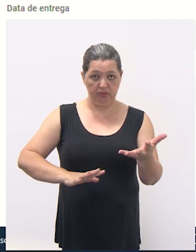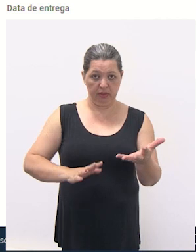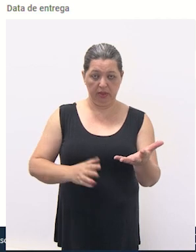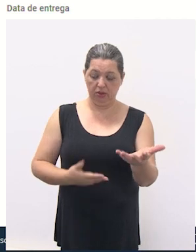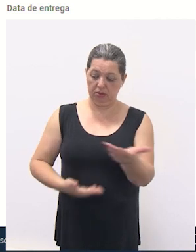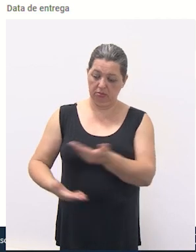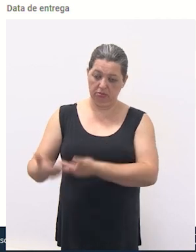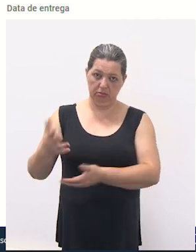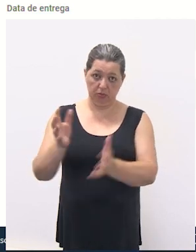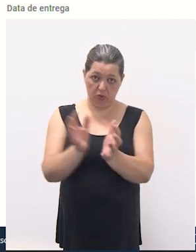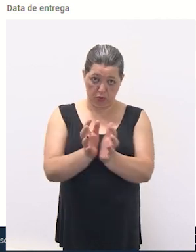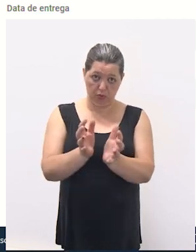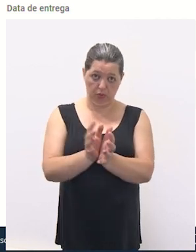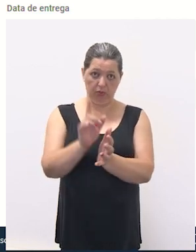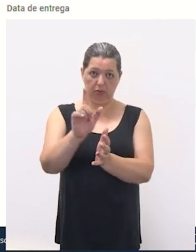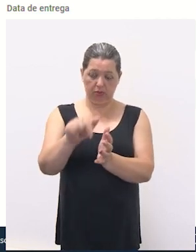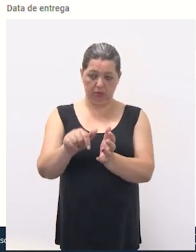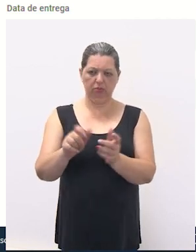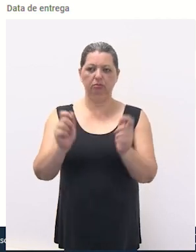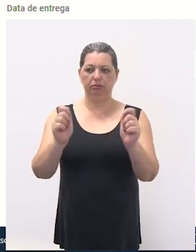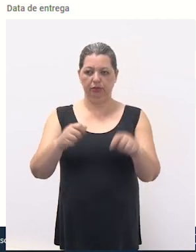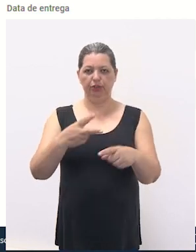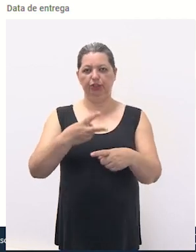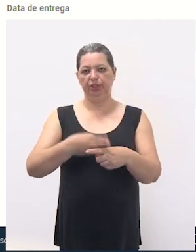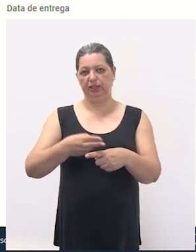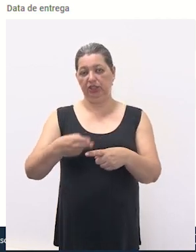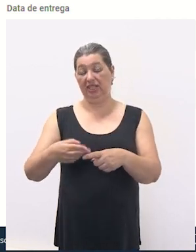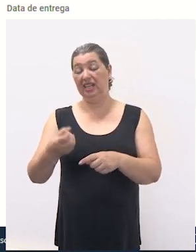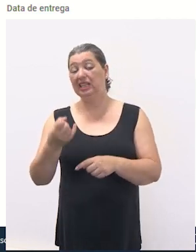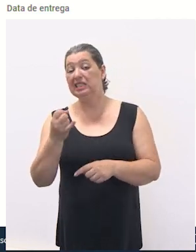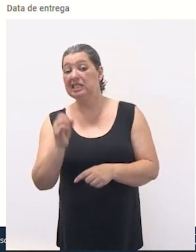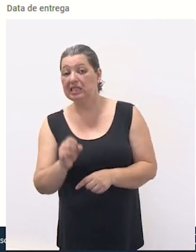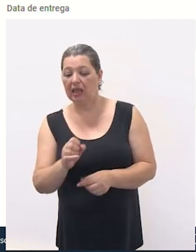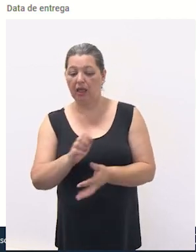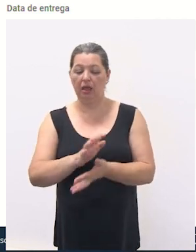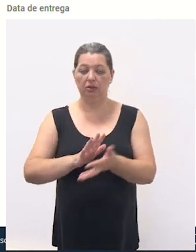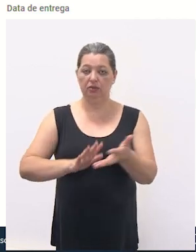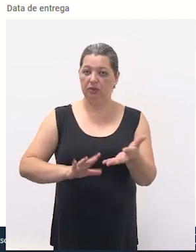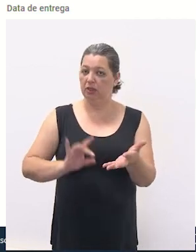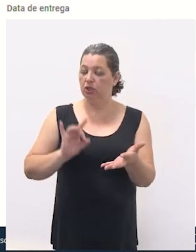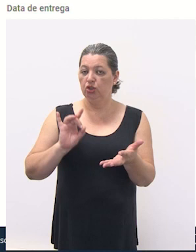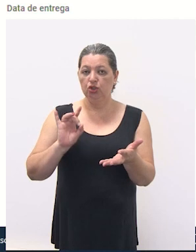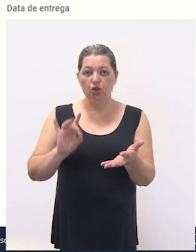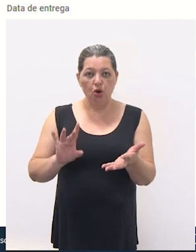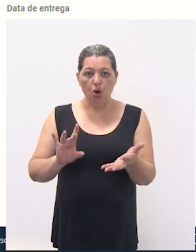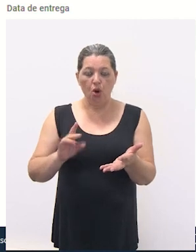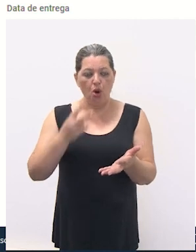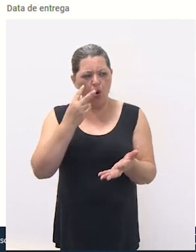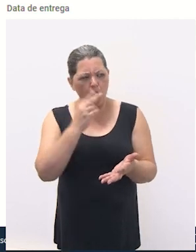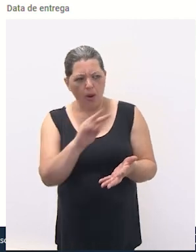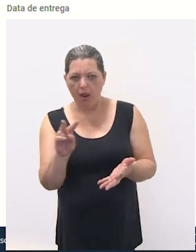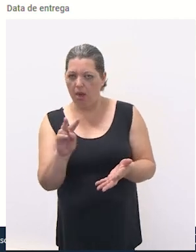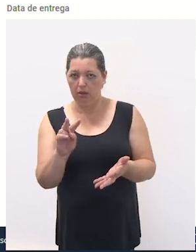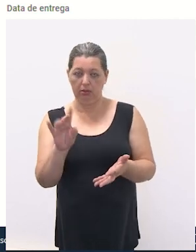você coloque ali que eles podem editar. Se é uma atividade em que eles só vão